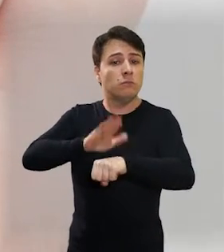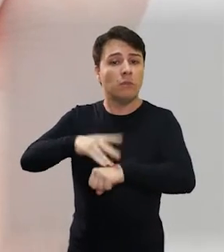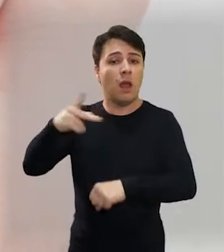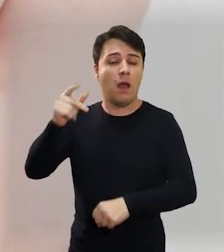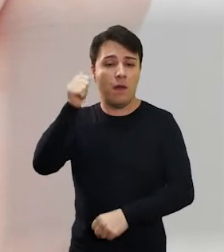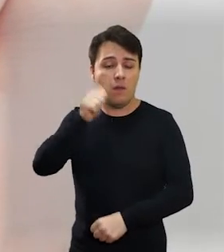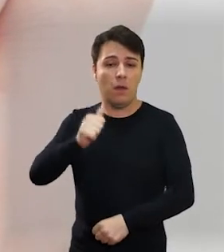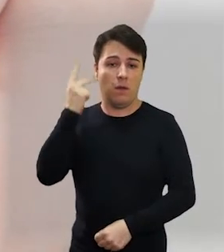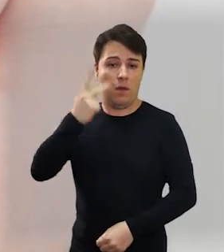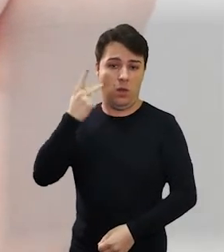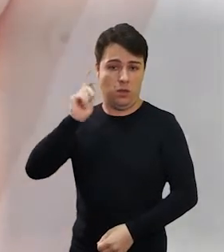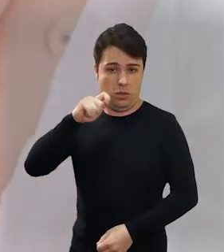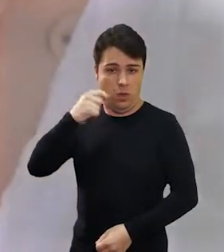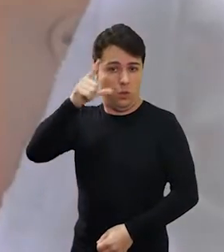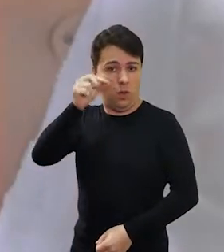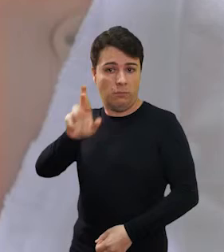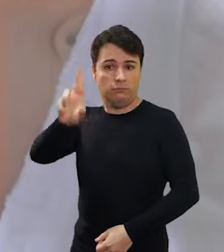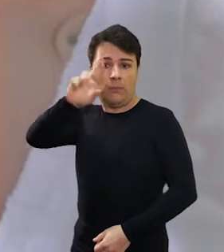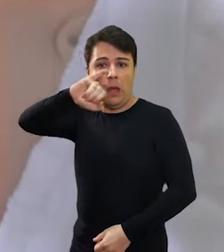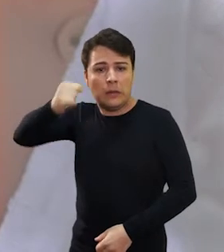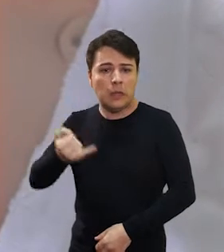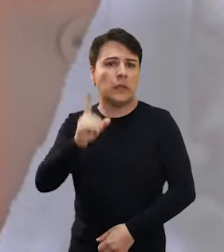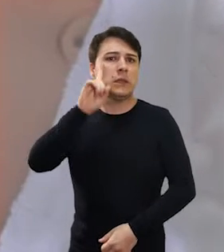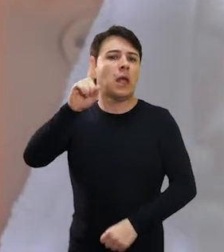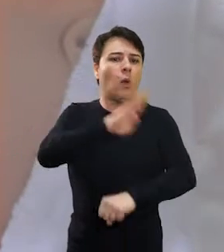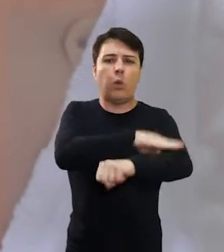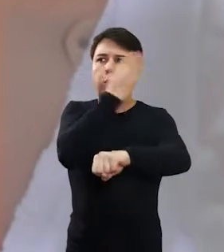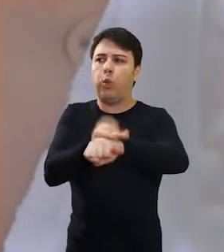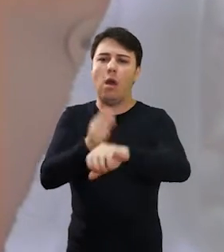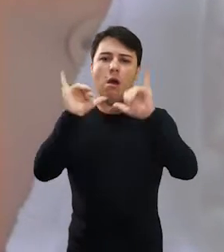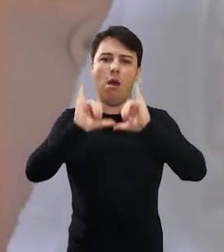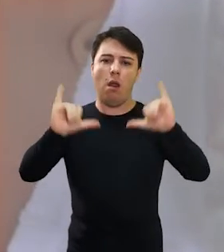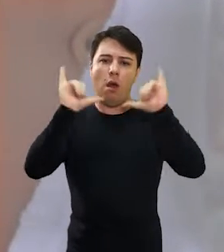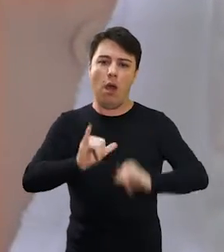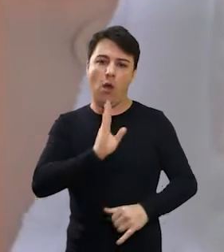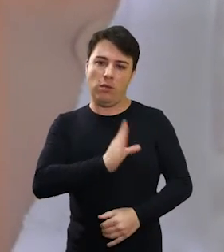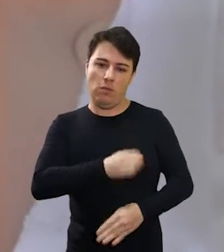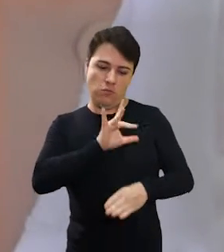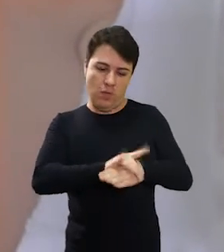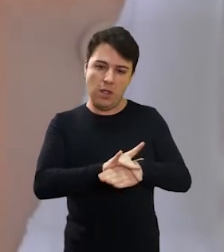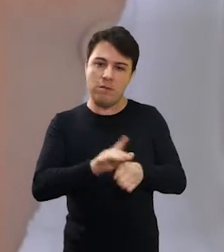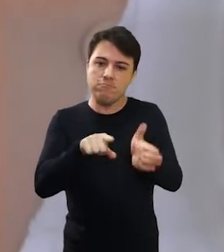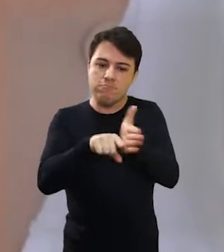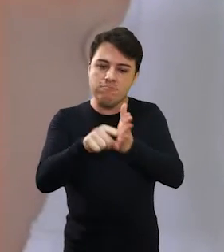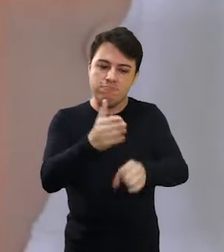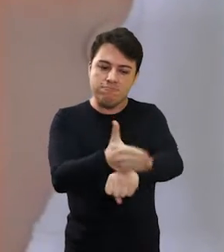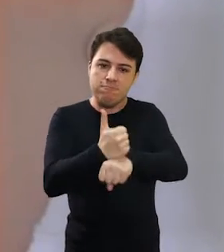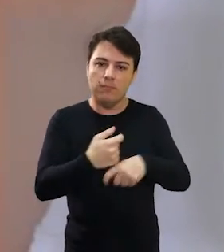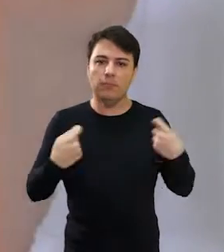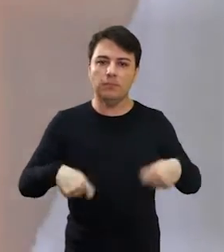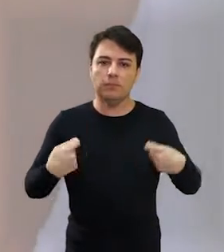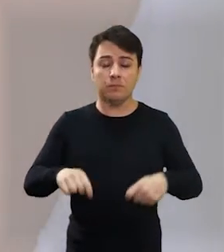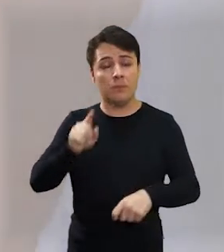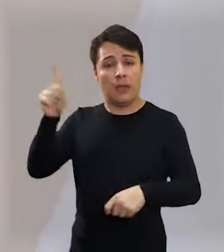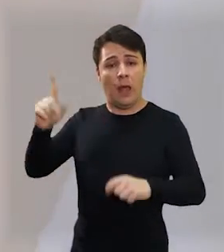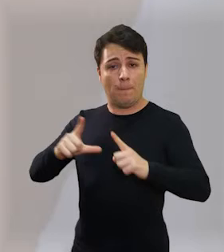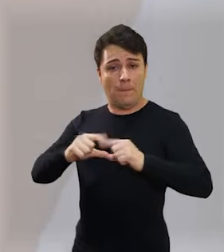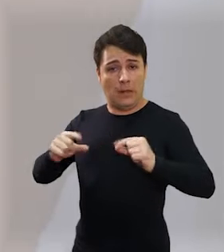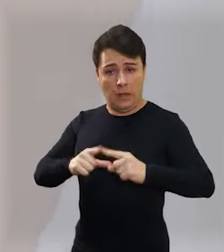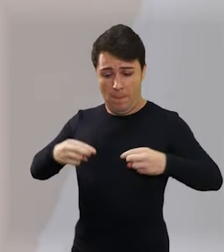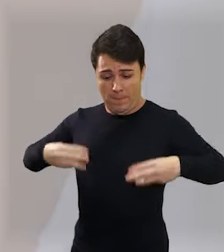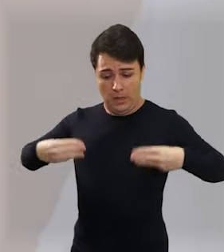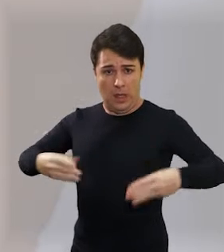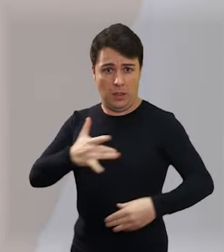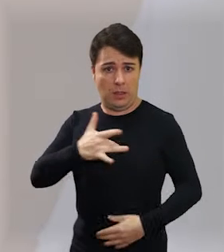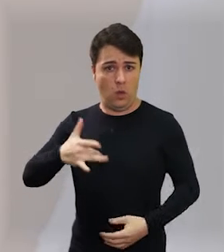vereadora Juliana Damos, tem como objetivo alertar a população sobre a importância de um diagnóstico precoce. Segundo dados